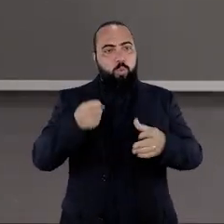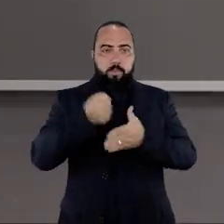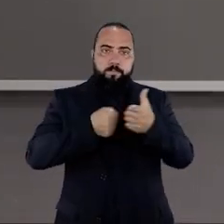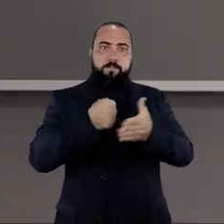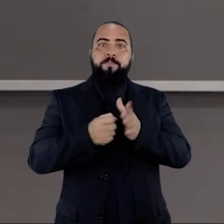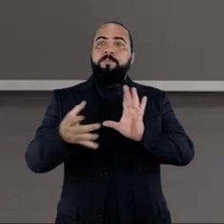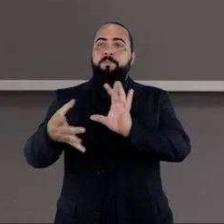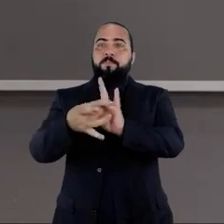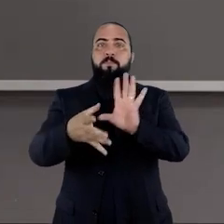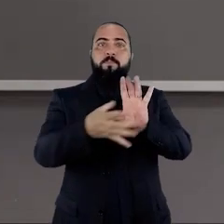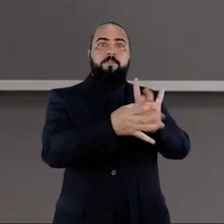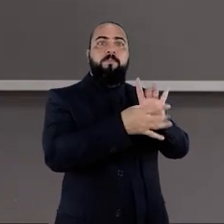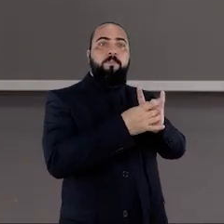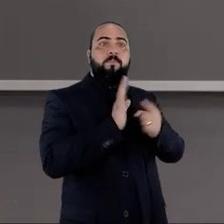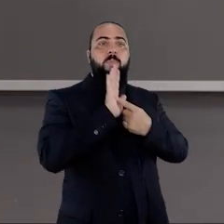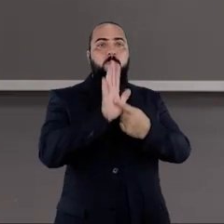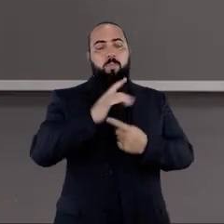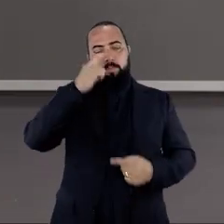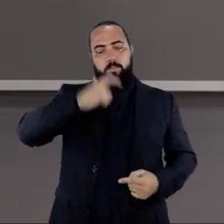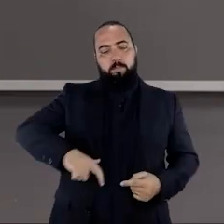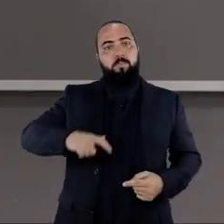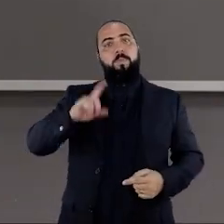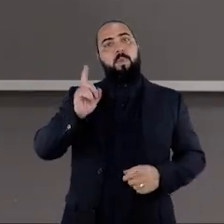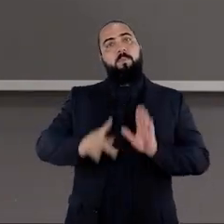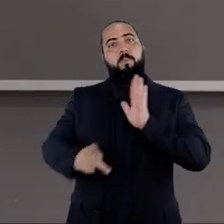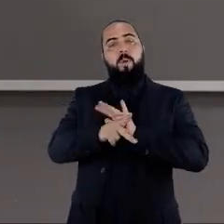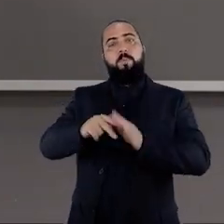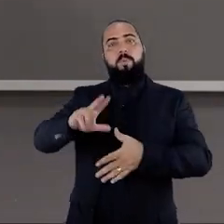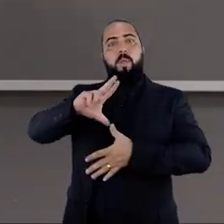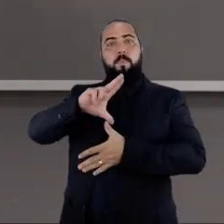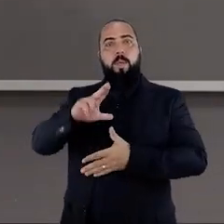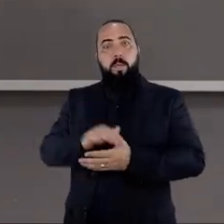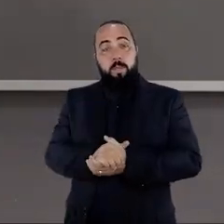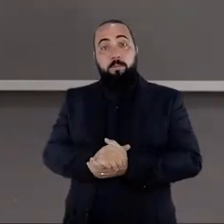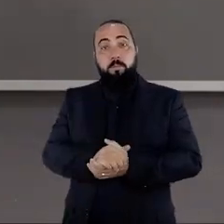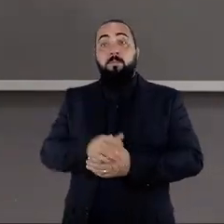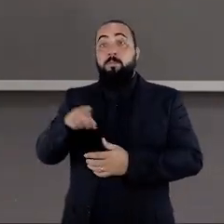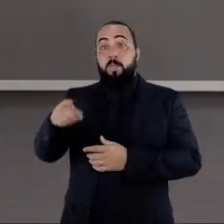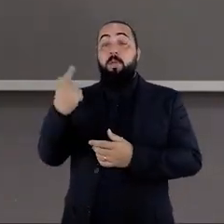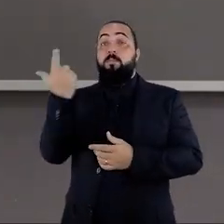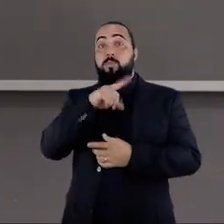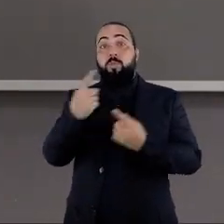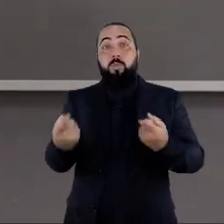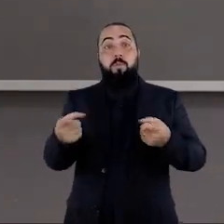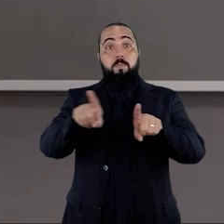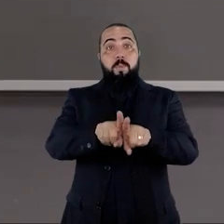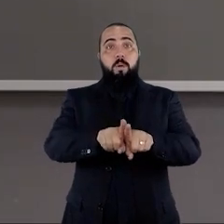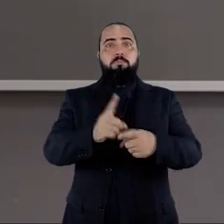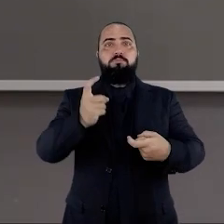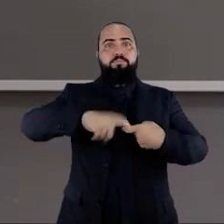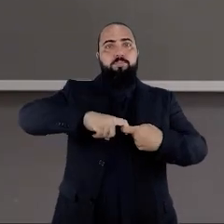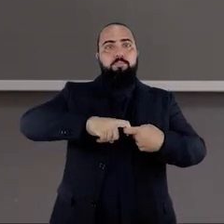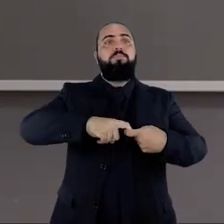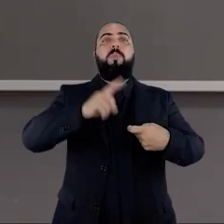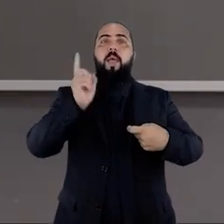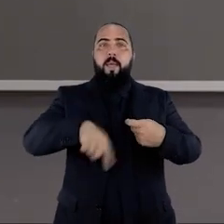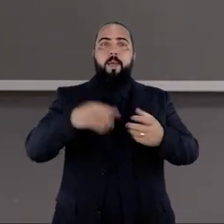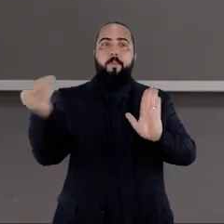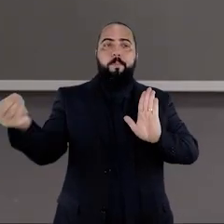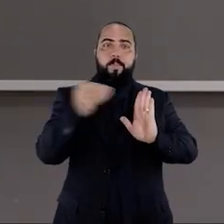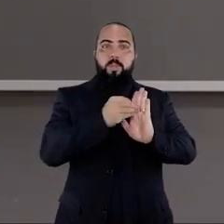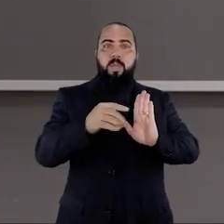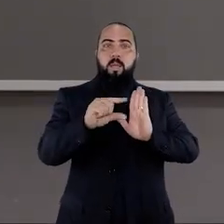continuar a fazer alianças e se apresentar como uma pessoa da América Latina. Ela fez essas alianças para incluir